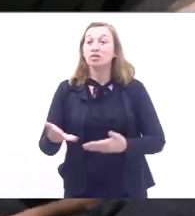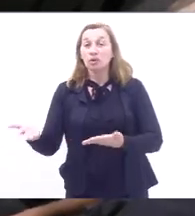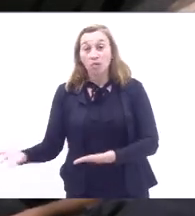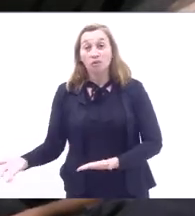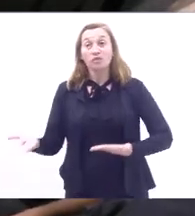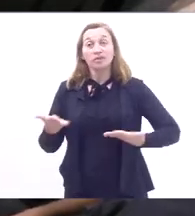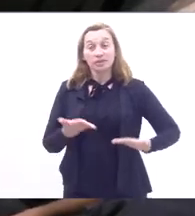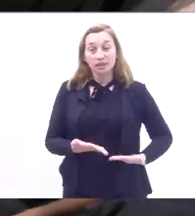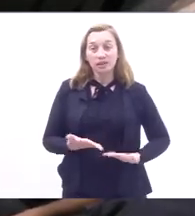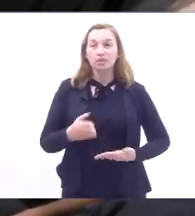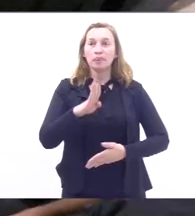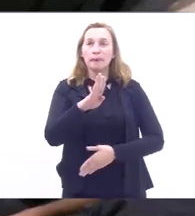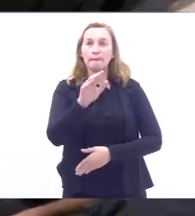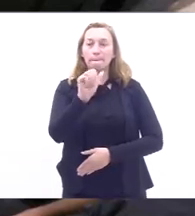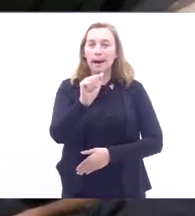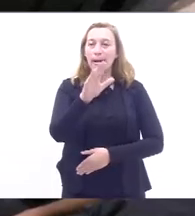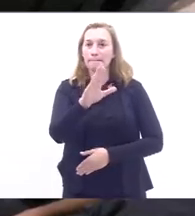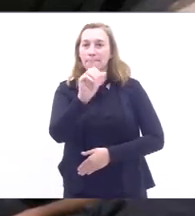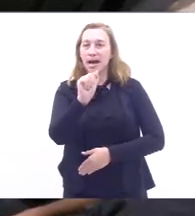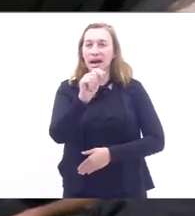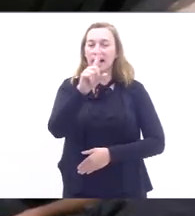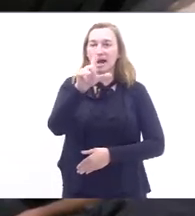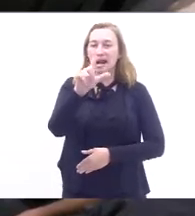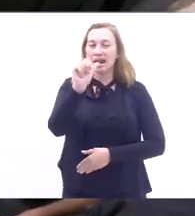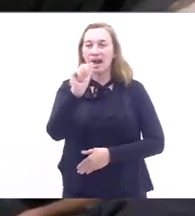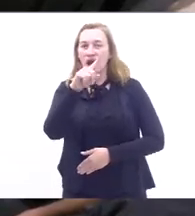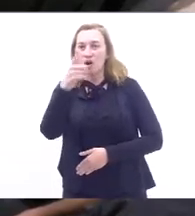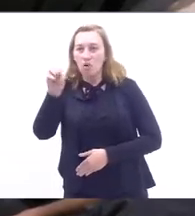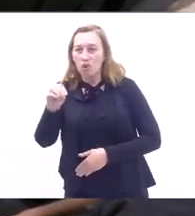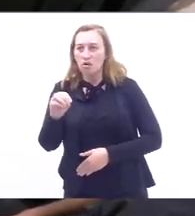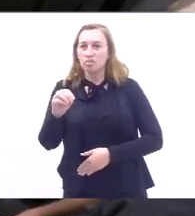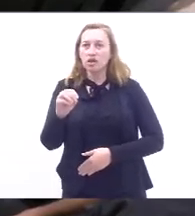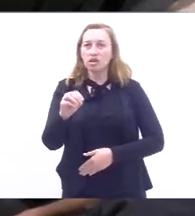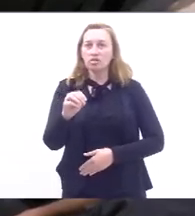Convidar o Babalaô Okedipe